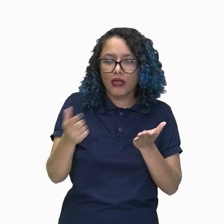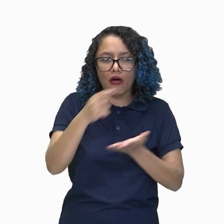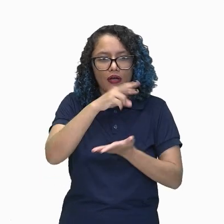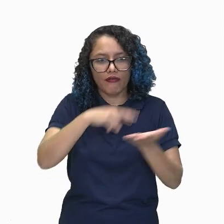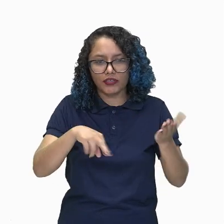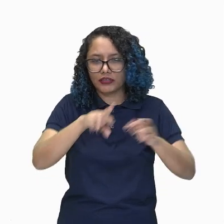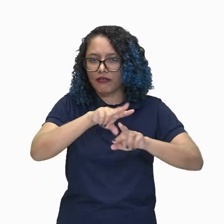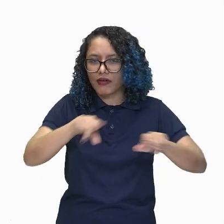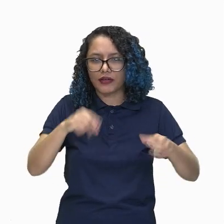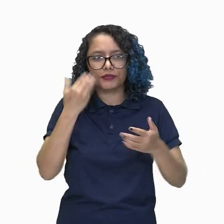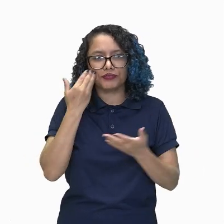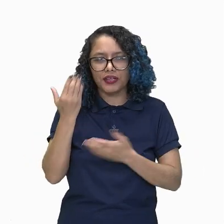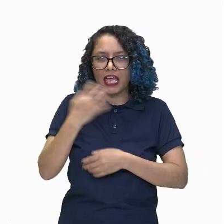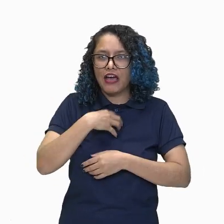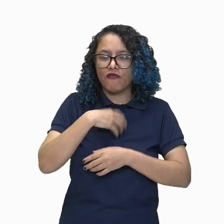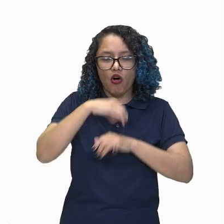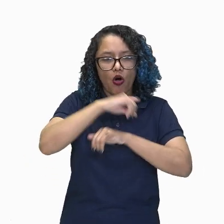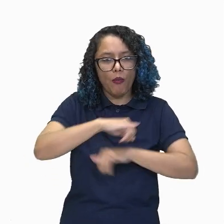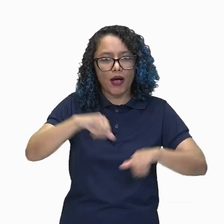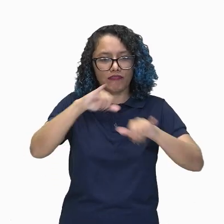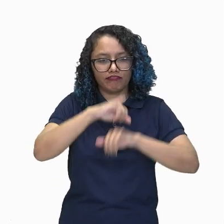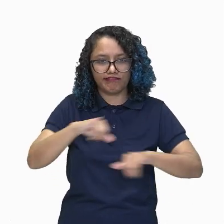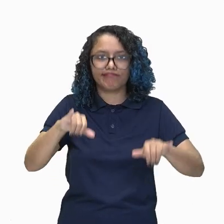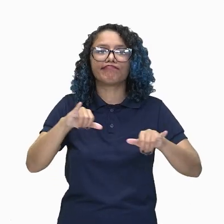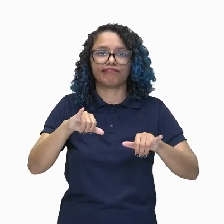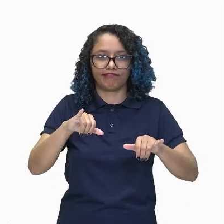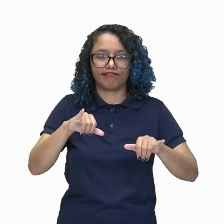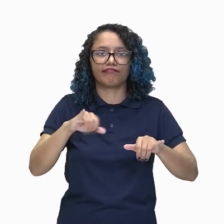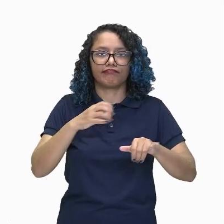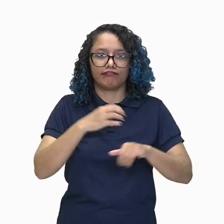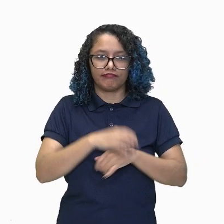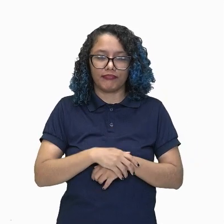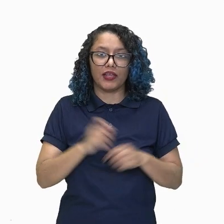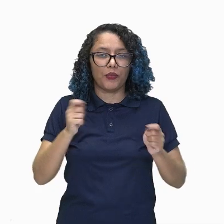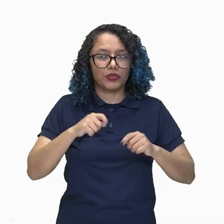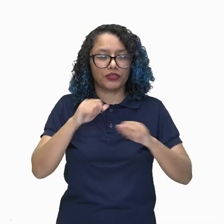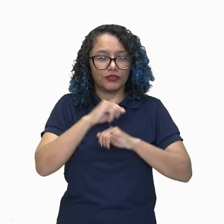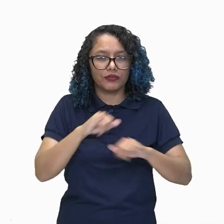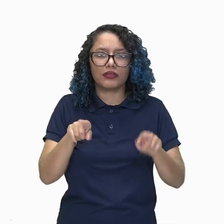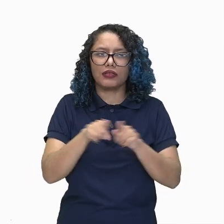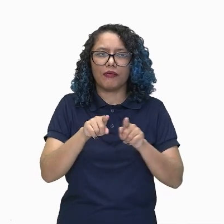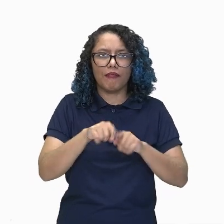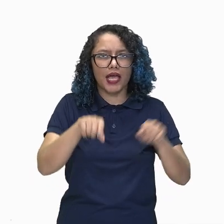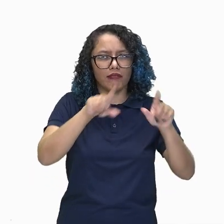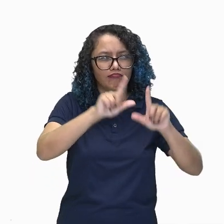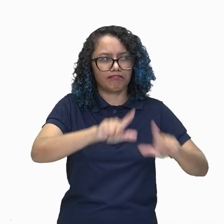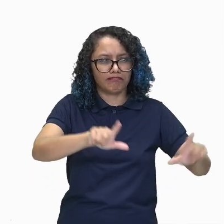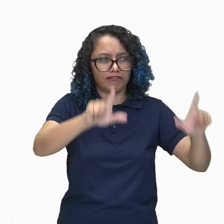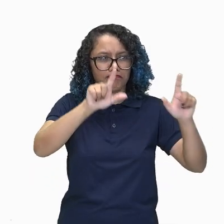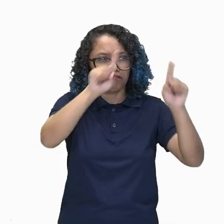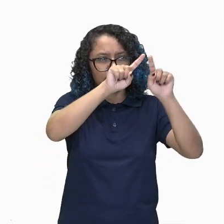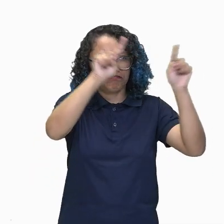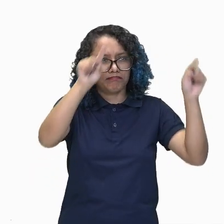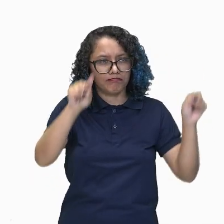né, os suportes que essas propagandas estarão. Além de outdoor, né, aqueles panfletos que